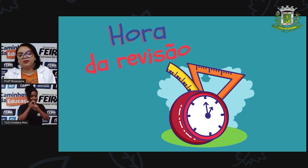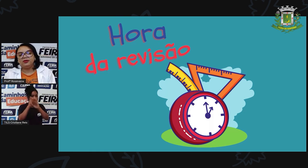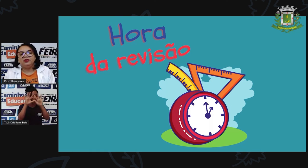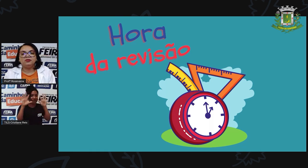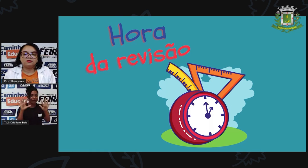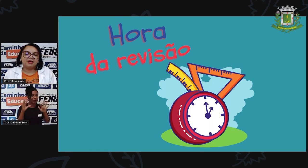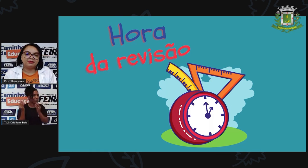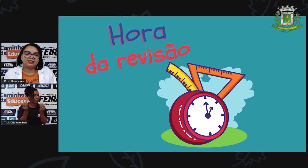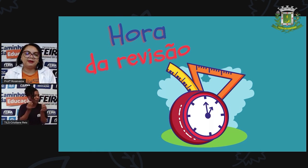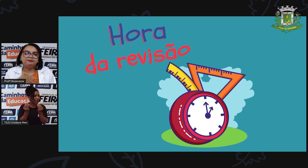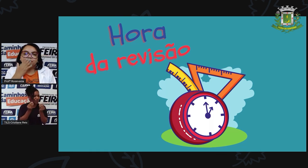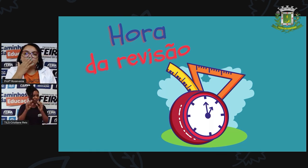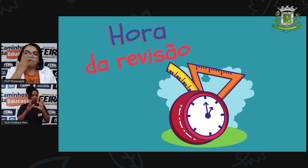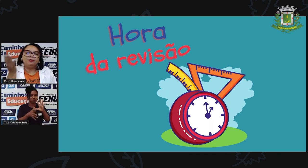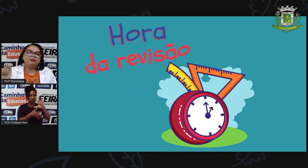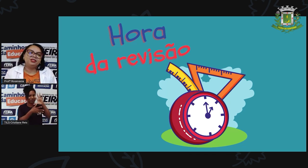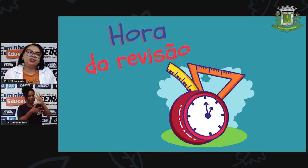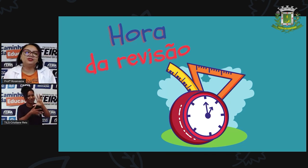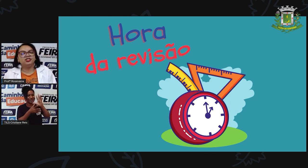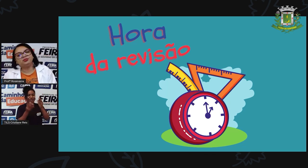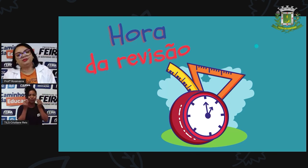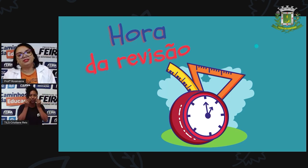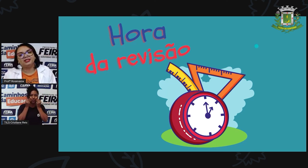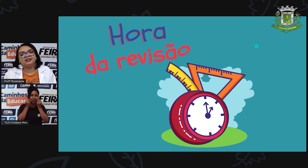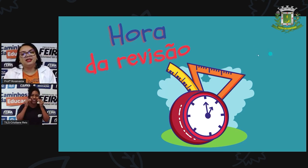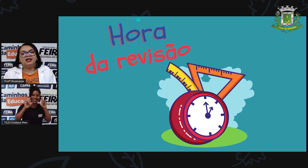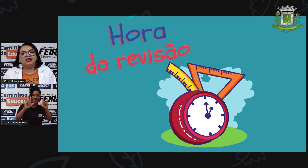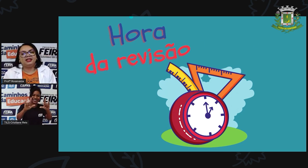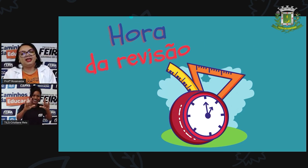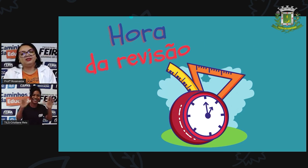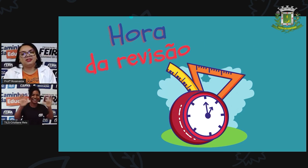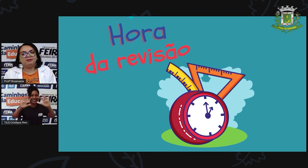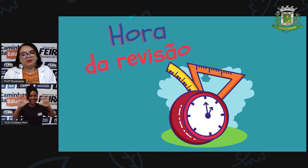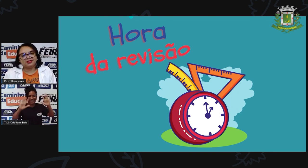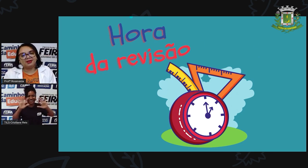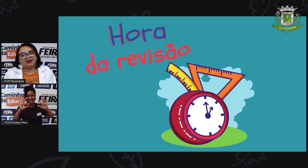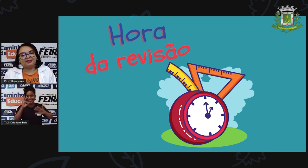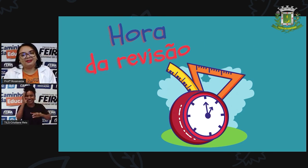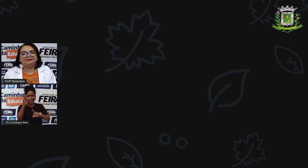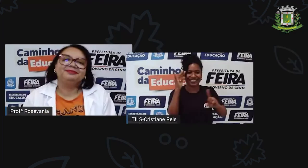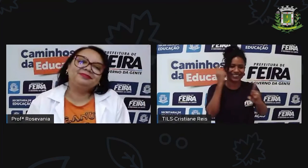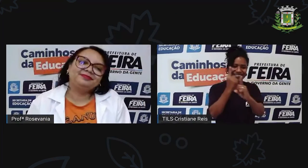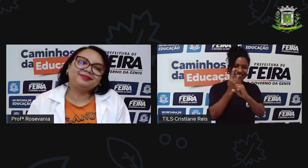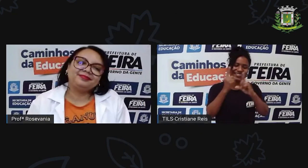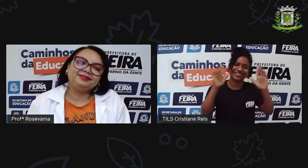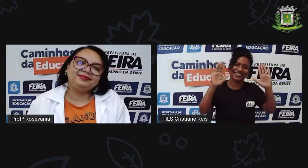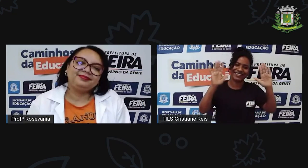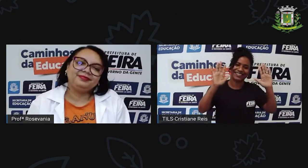entenda melhor os mapas lá. Beijão, gente, para vocês e até a nossa próxima aula.